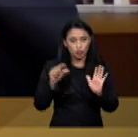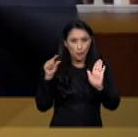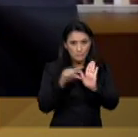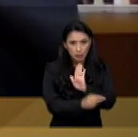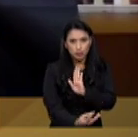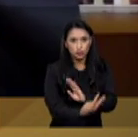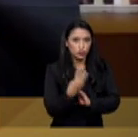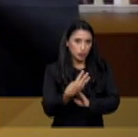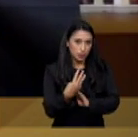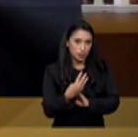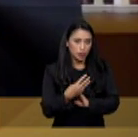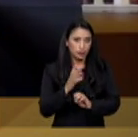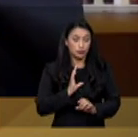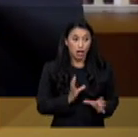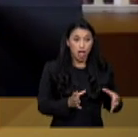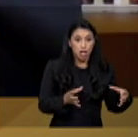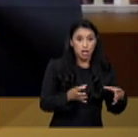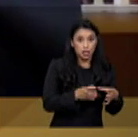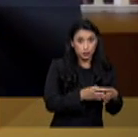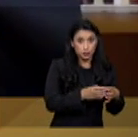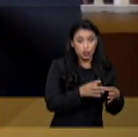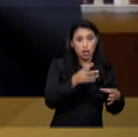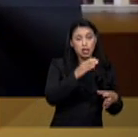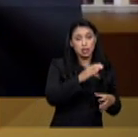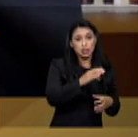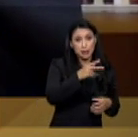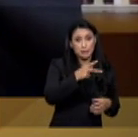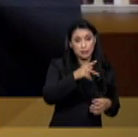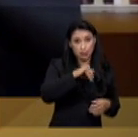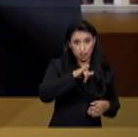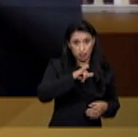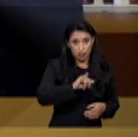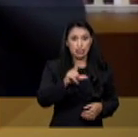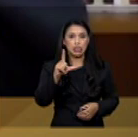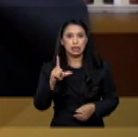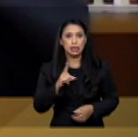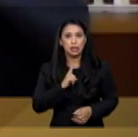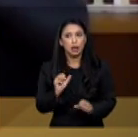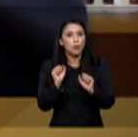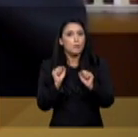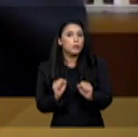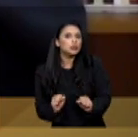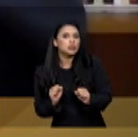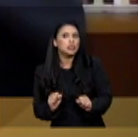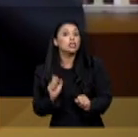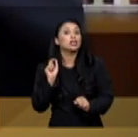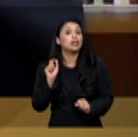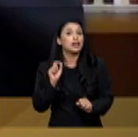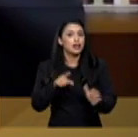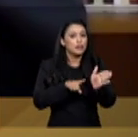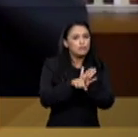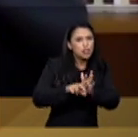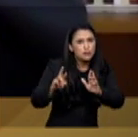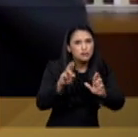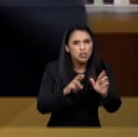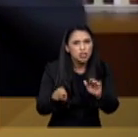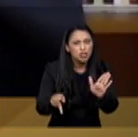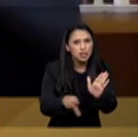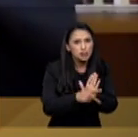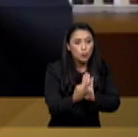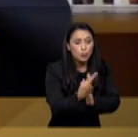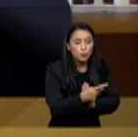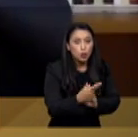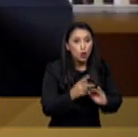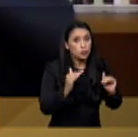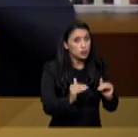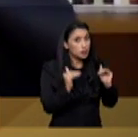terceiro, as comissões parlamentares de inquérito que terão poderes de investigação próprios